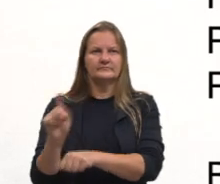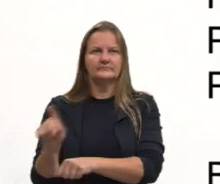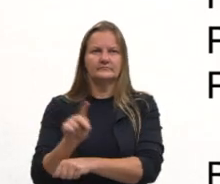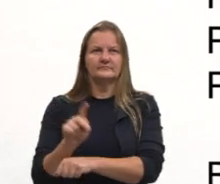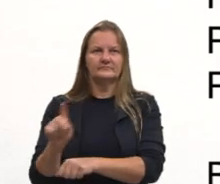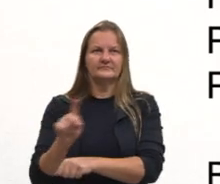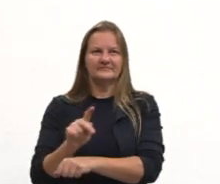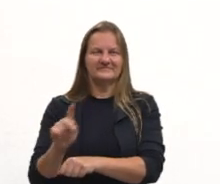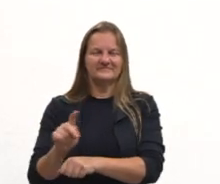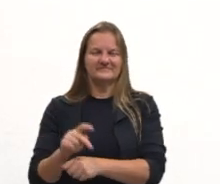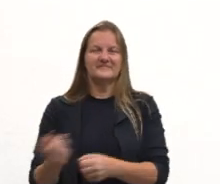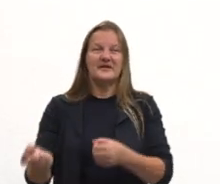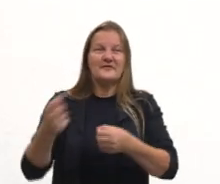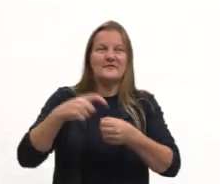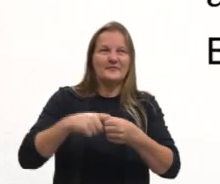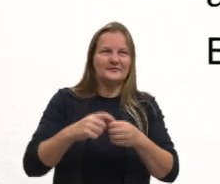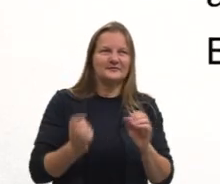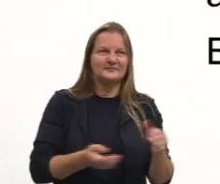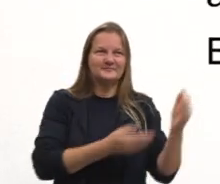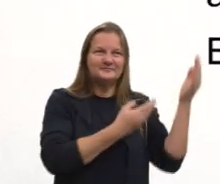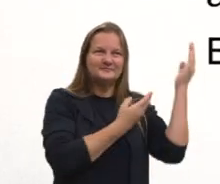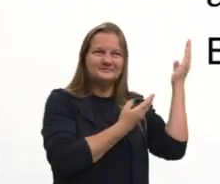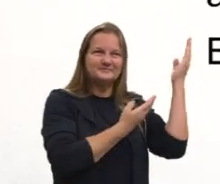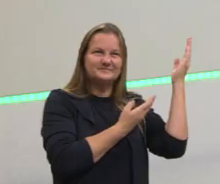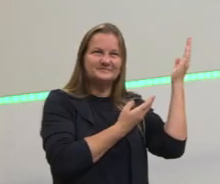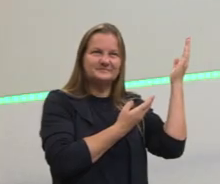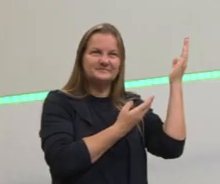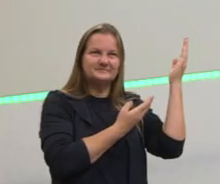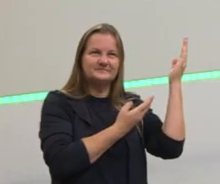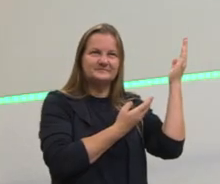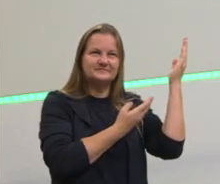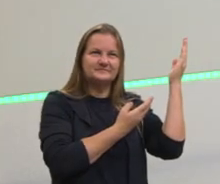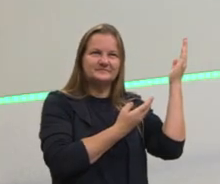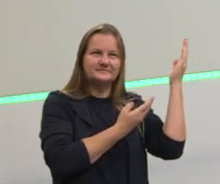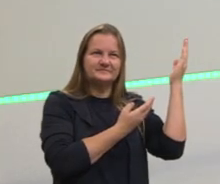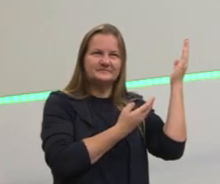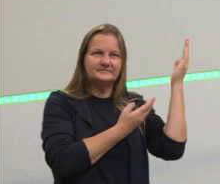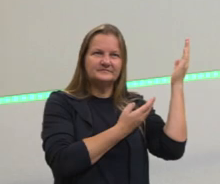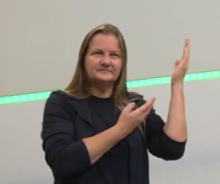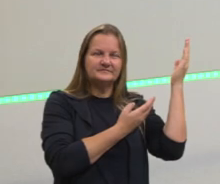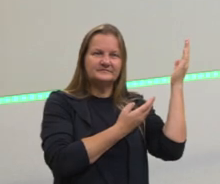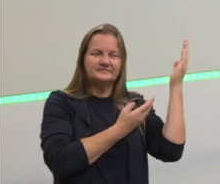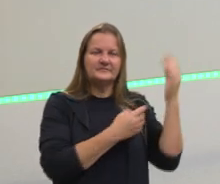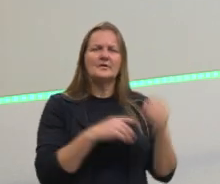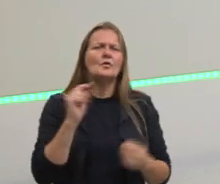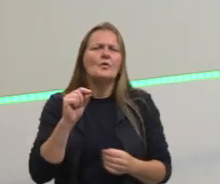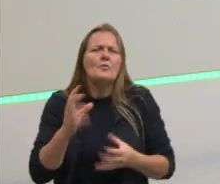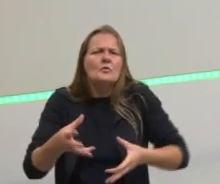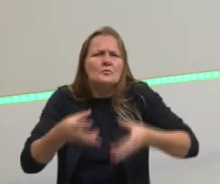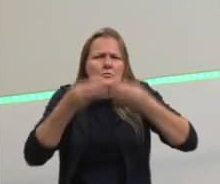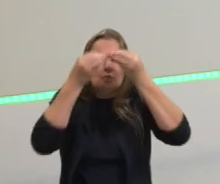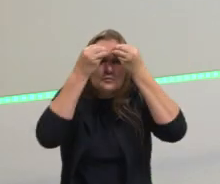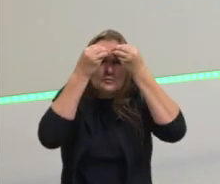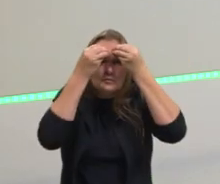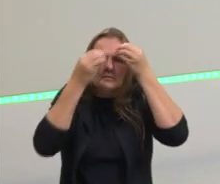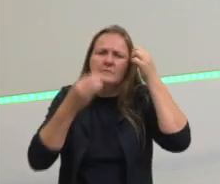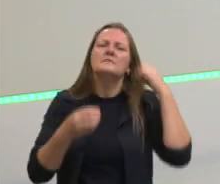bom então vou voltar um pouquinho aqui só então aqui qual era o exercício de ficção